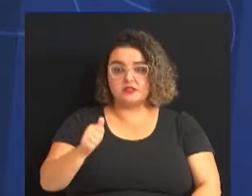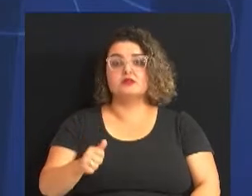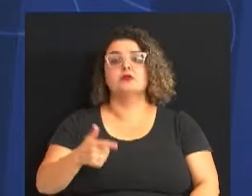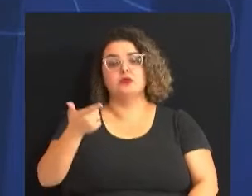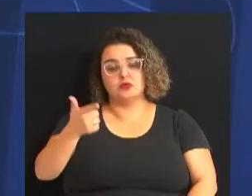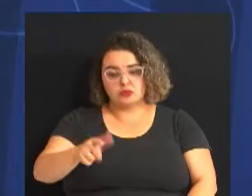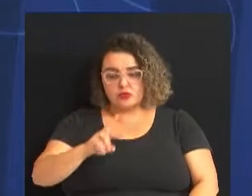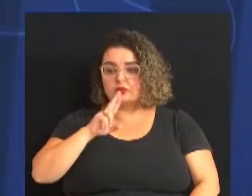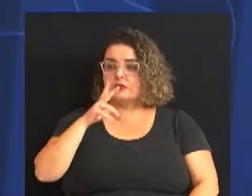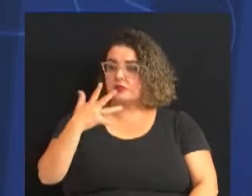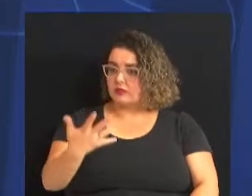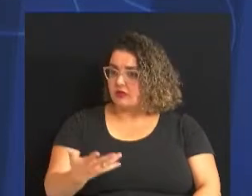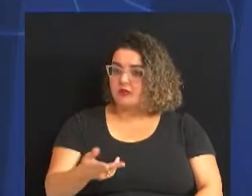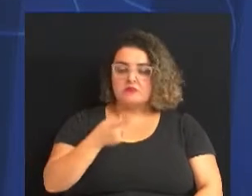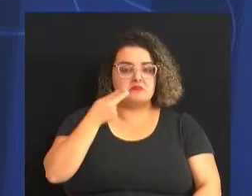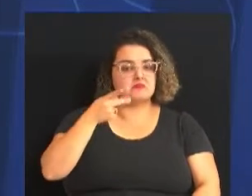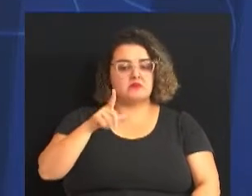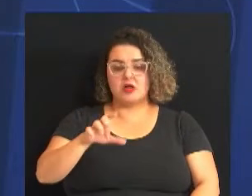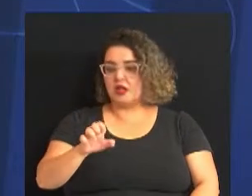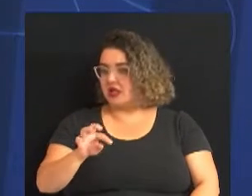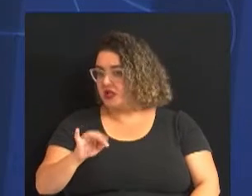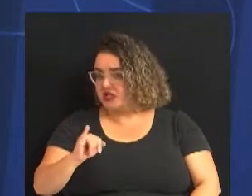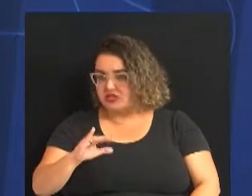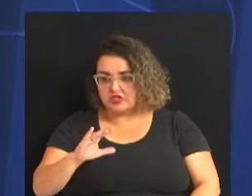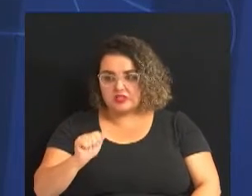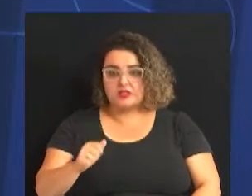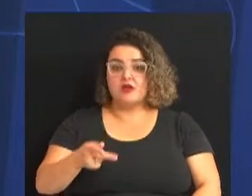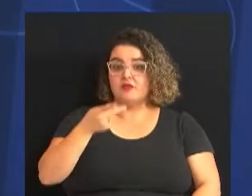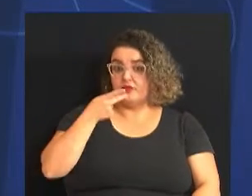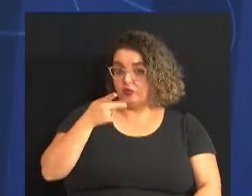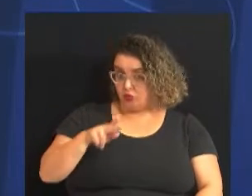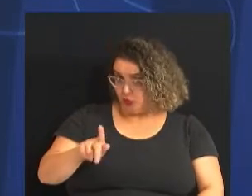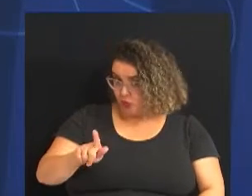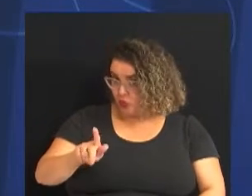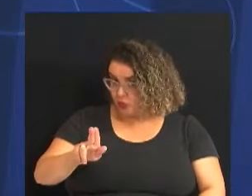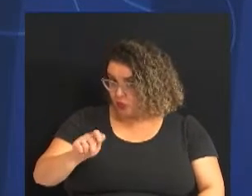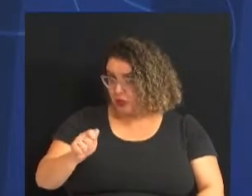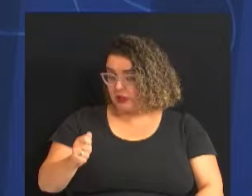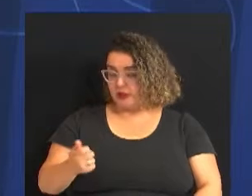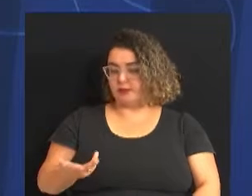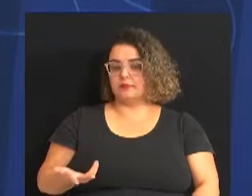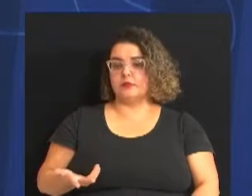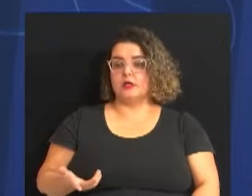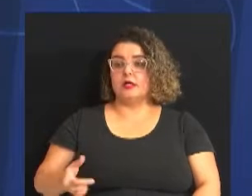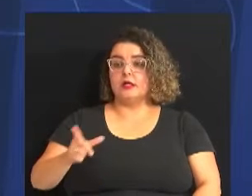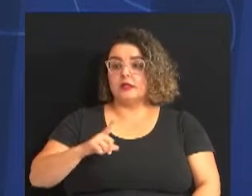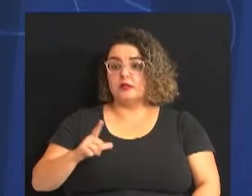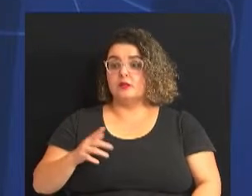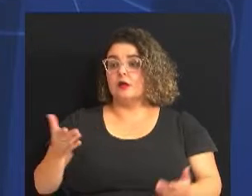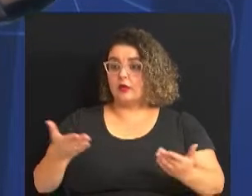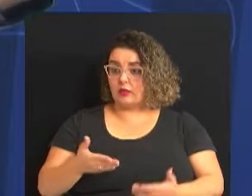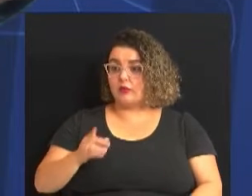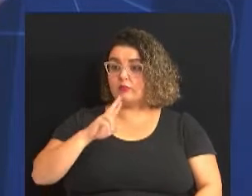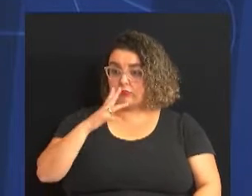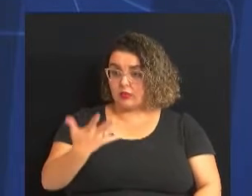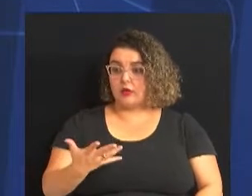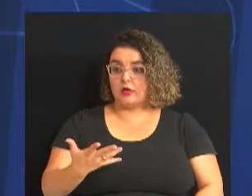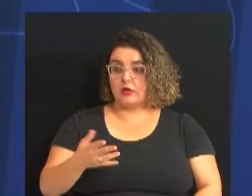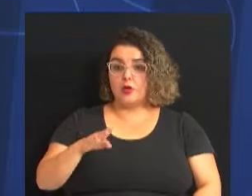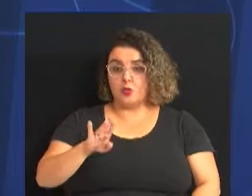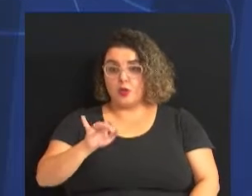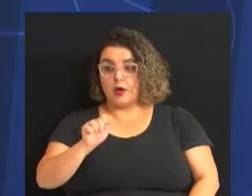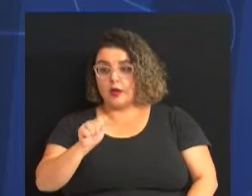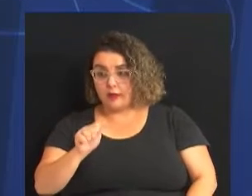gente não fala mais da Letícia Buffoni, você citou o Guga, só agora, né, a gente está tendo novamente resultado expressivo com a Bia Haddad no